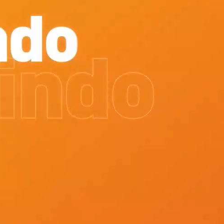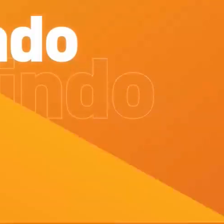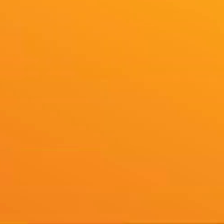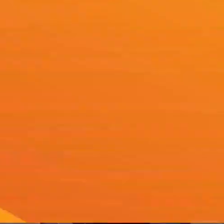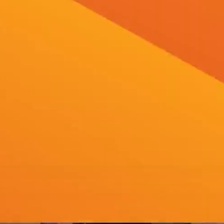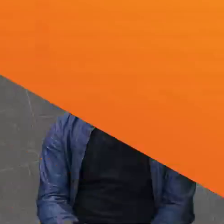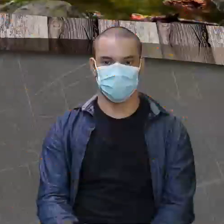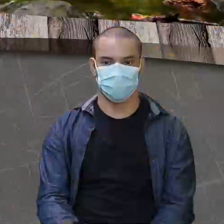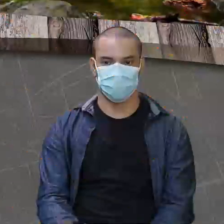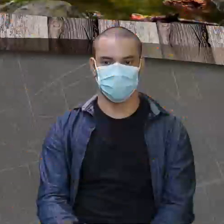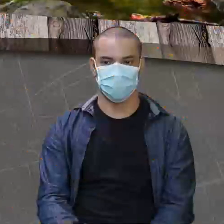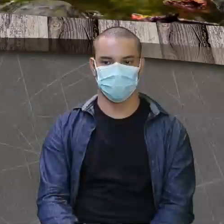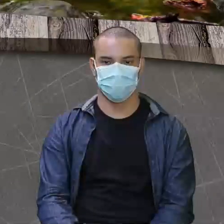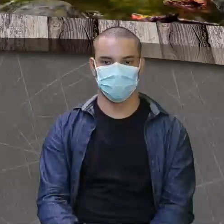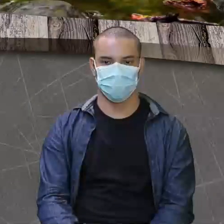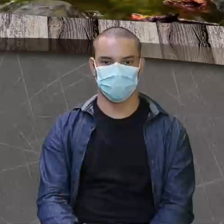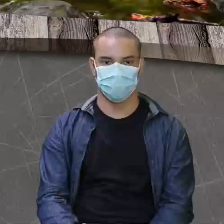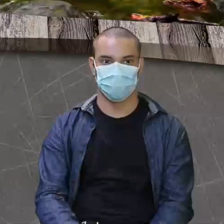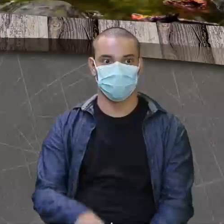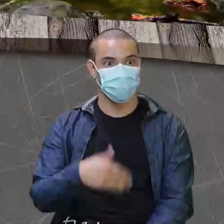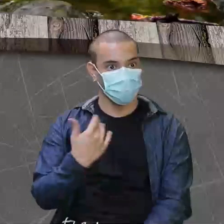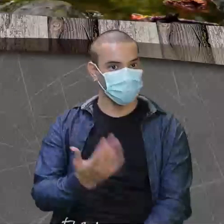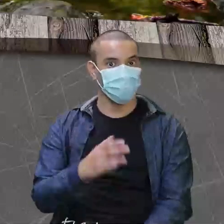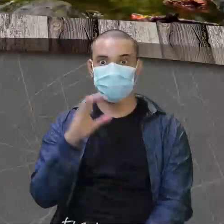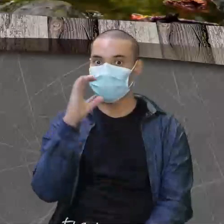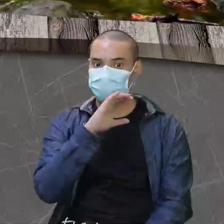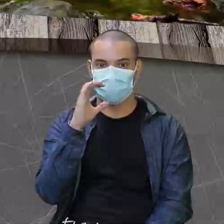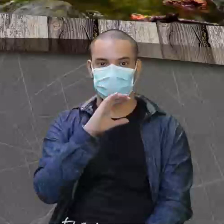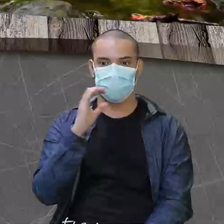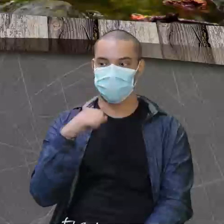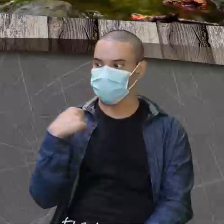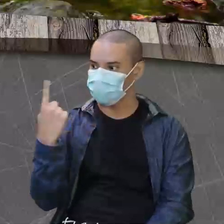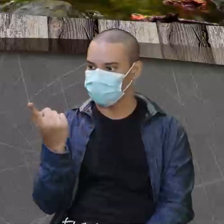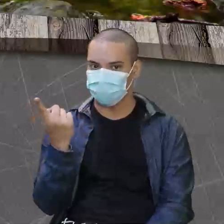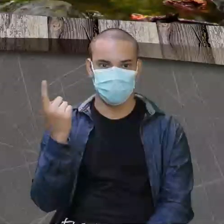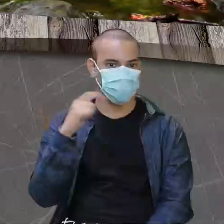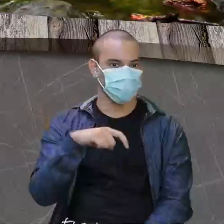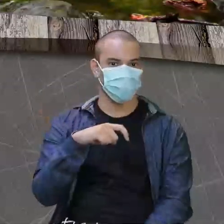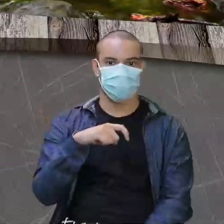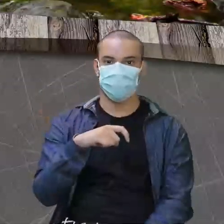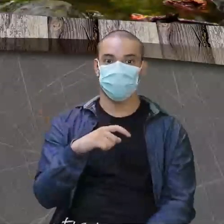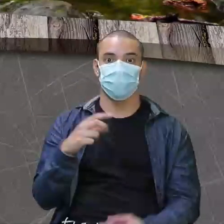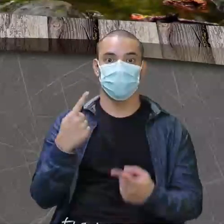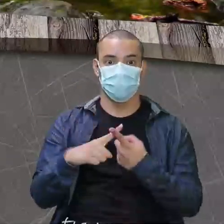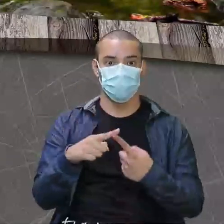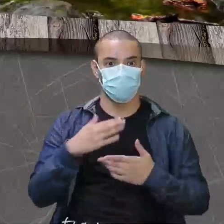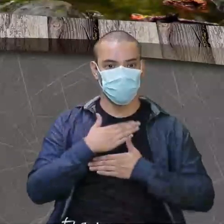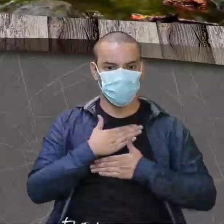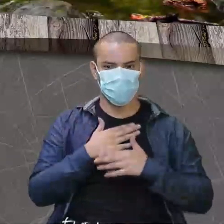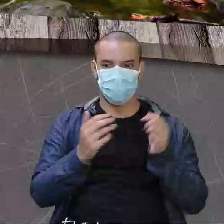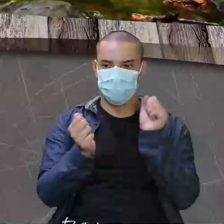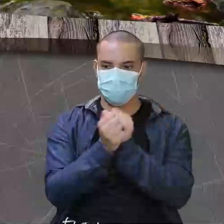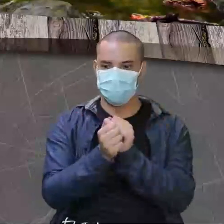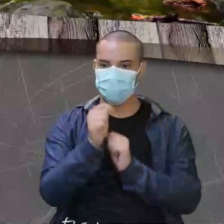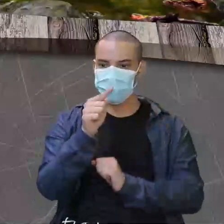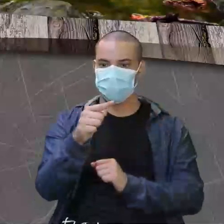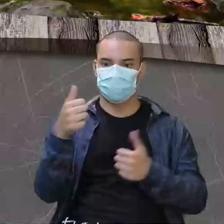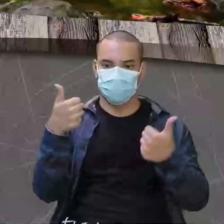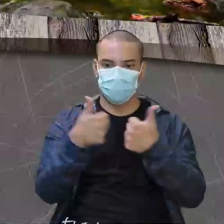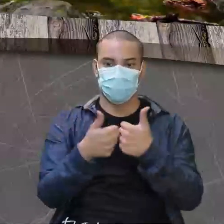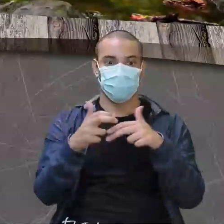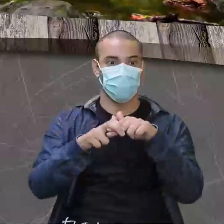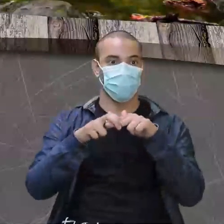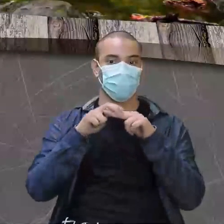É jogo rápido aqui, é assim, ó. A gente gosta de estar assim com você, pertinho. Por